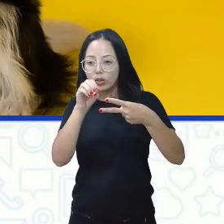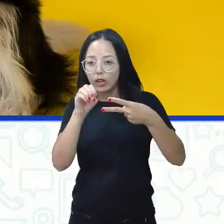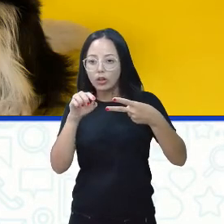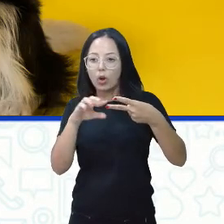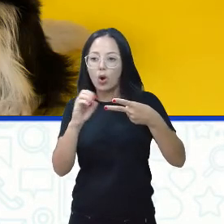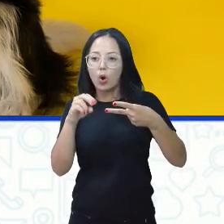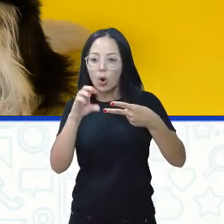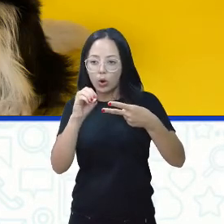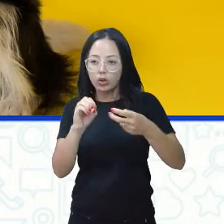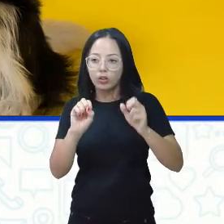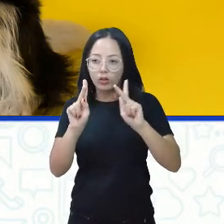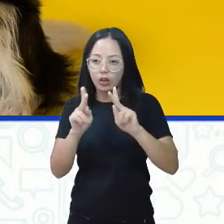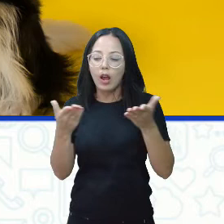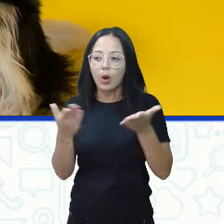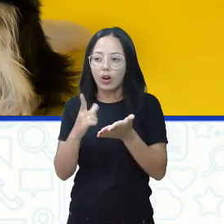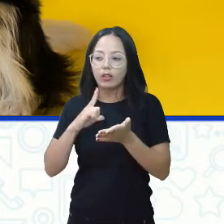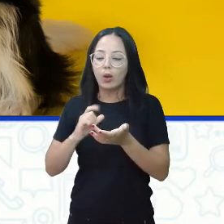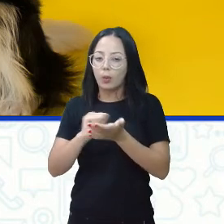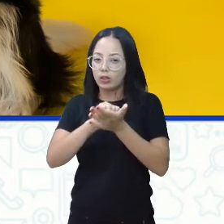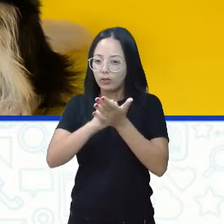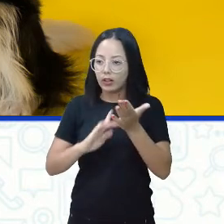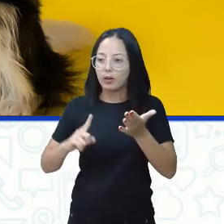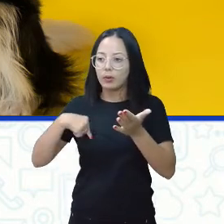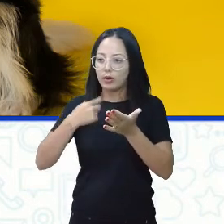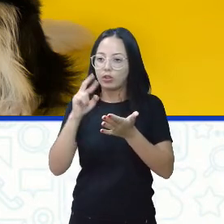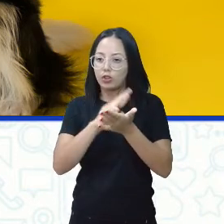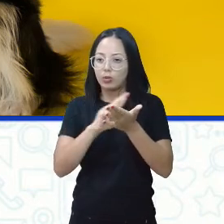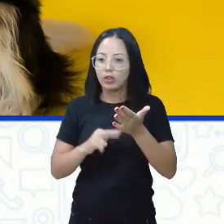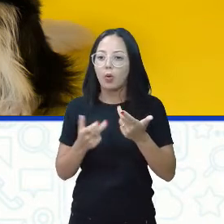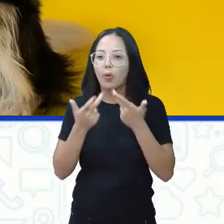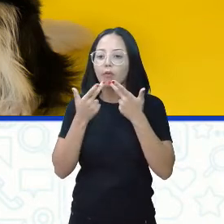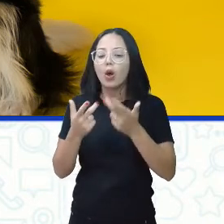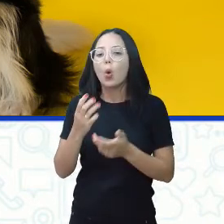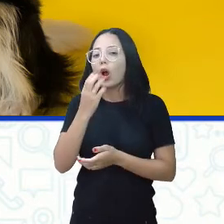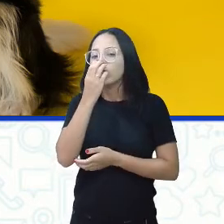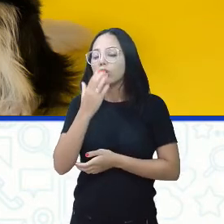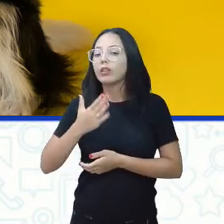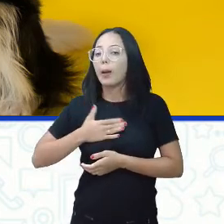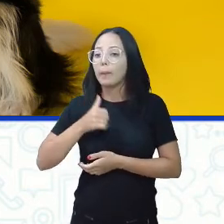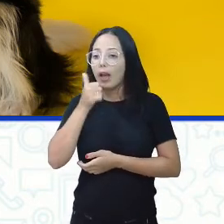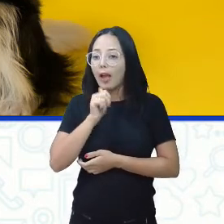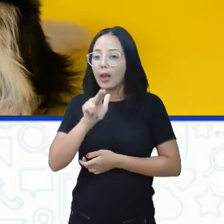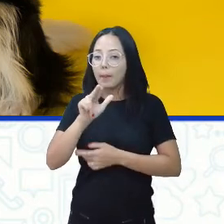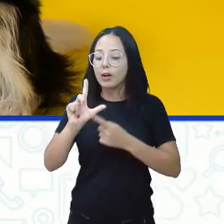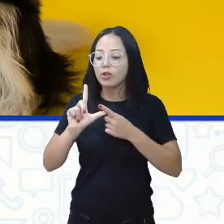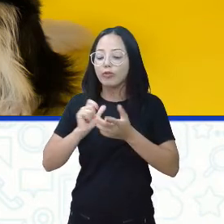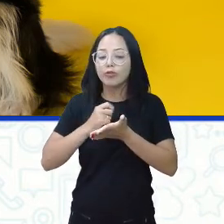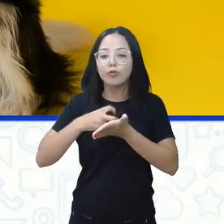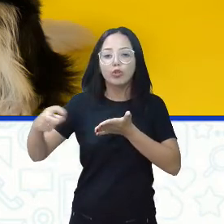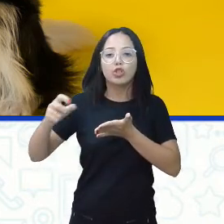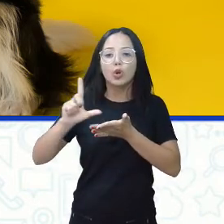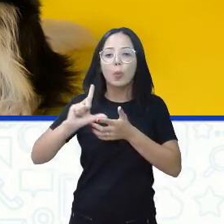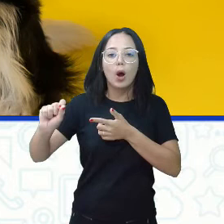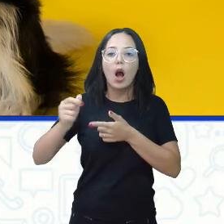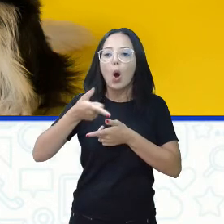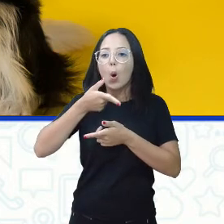Eu trouxe um pequeno exercício para a gente fazer. Quando eu digo assim, o cachorro da minha irmã fugiu ontem. Será que eu estou